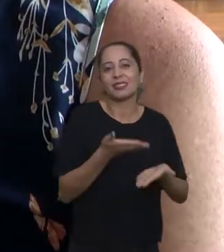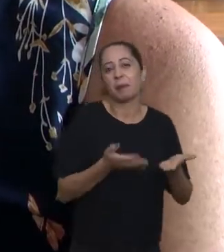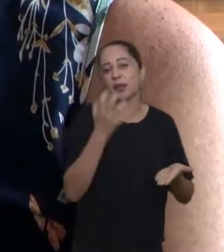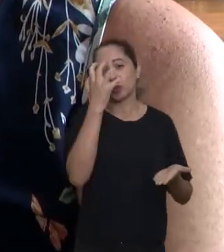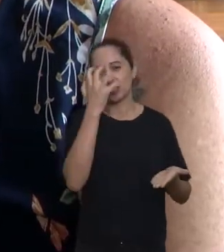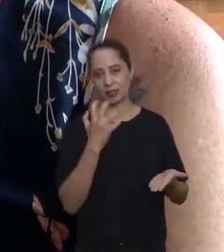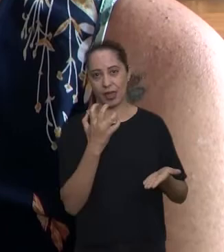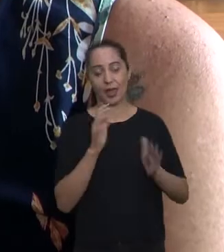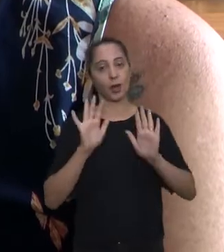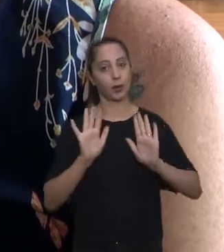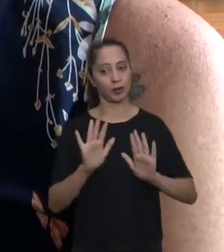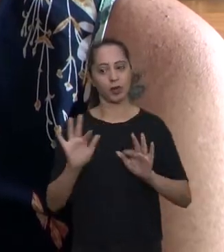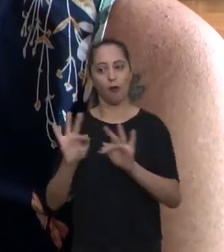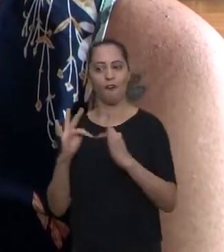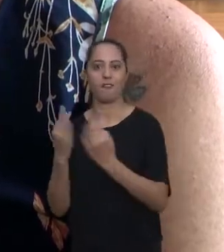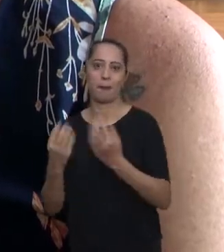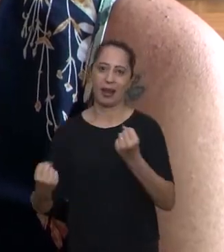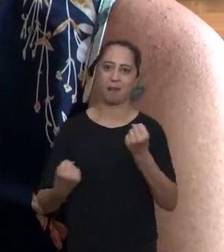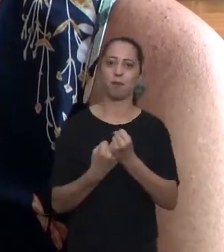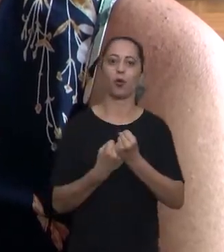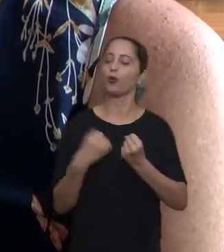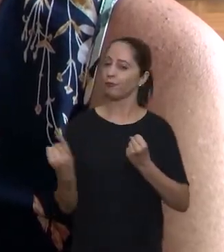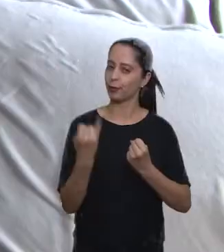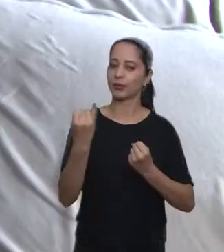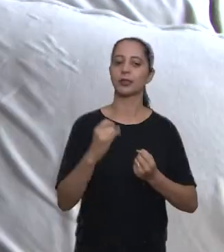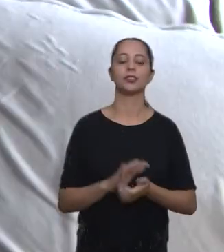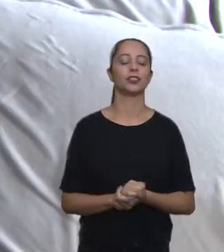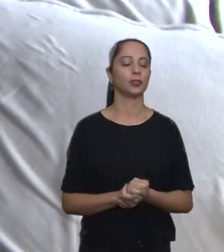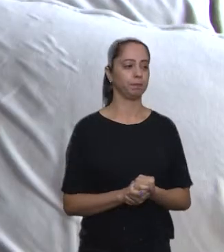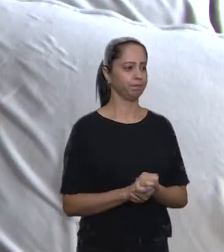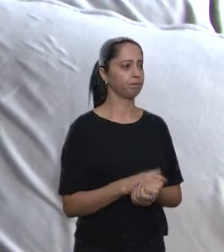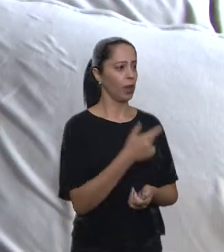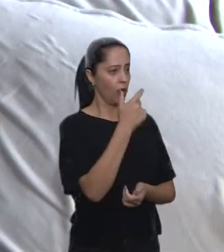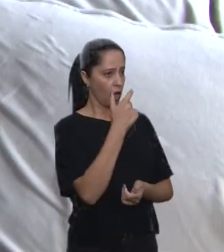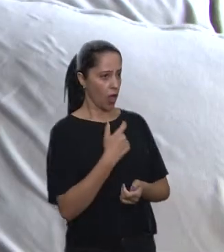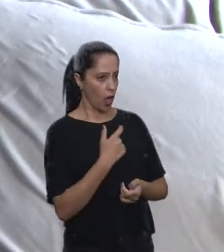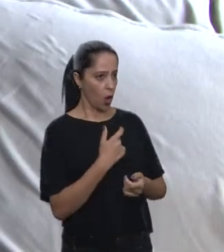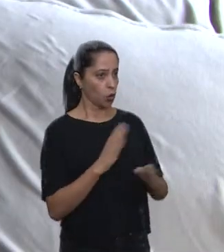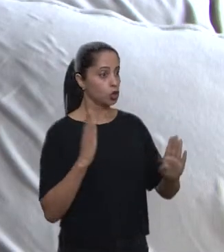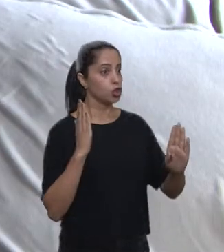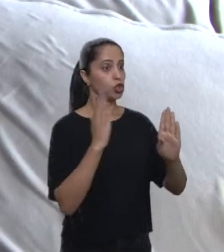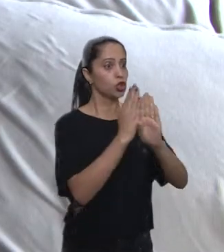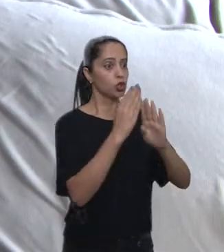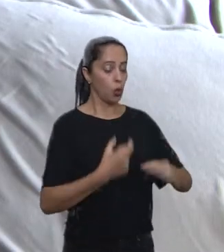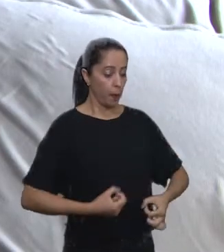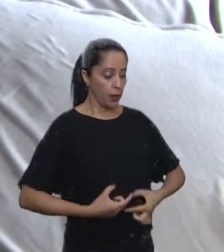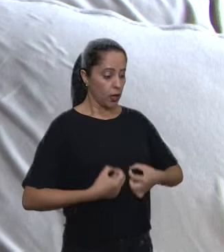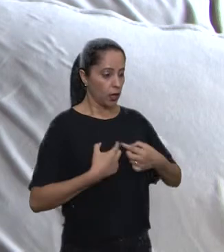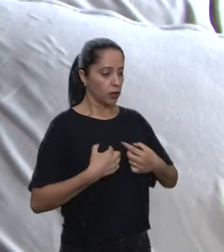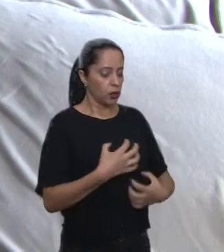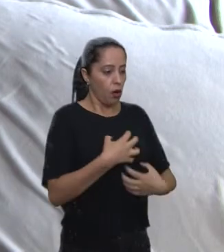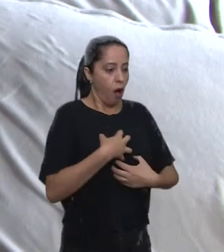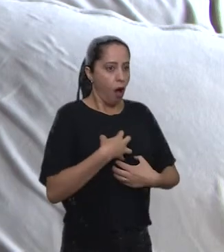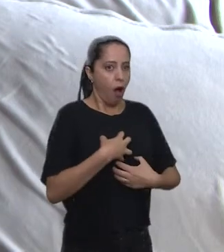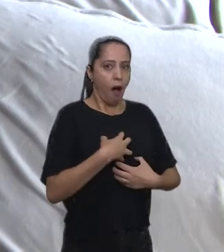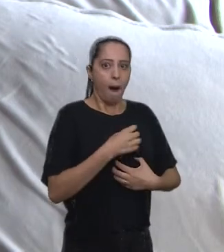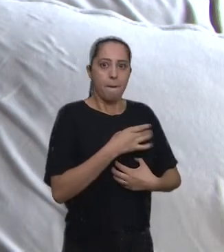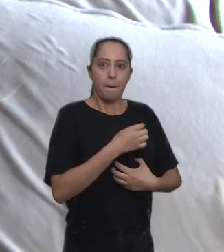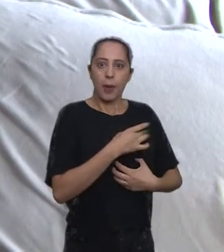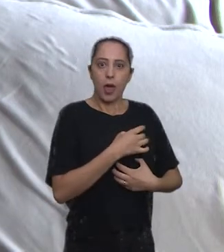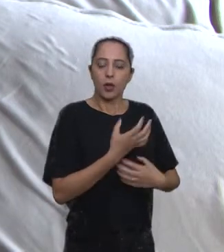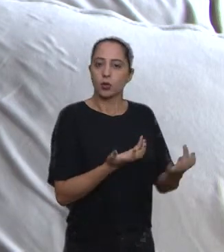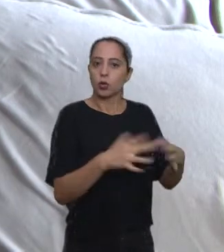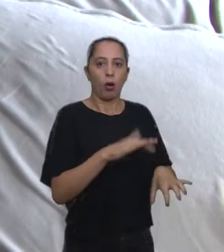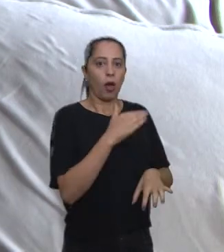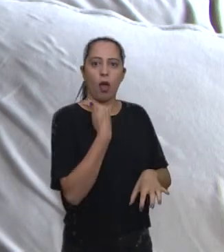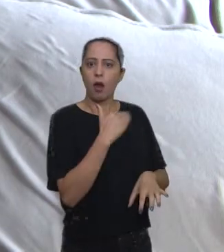apoio de pessoas próximas faz toda a diferença. Quando eu fiquei com câncer, foi a primeira vez que eu senti medo de morrer. E assim,